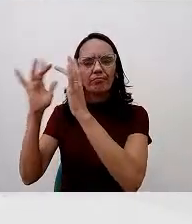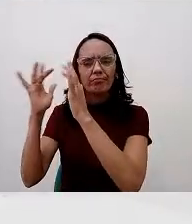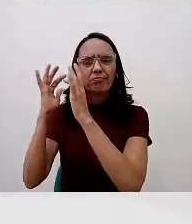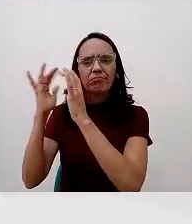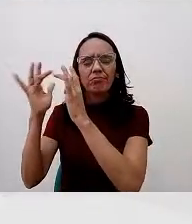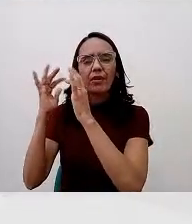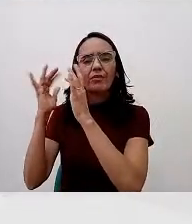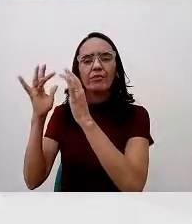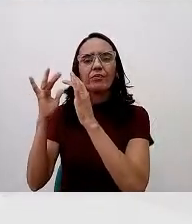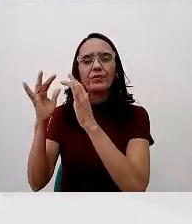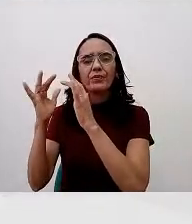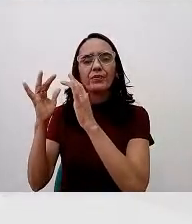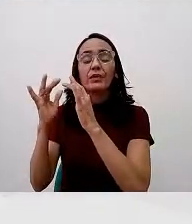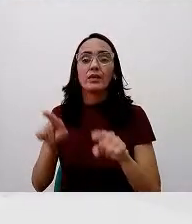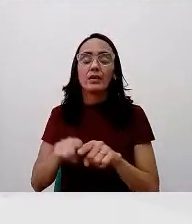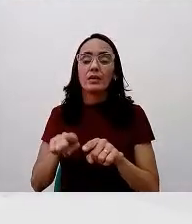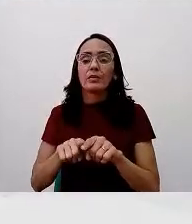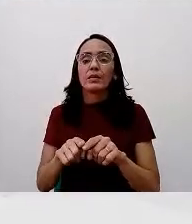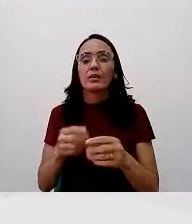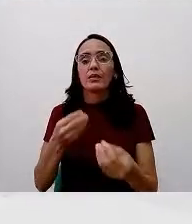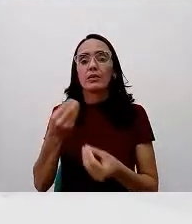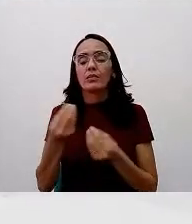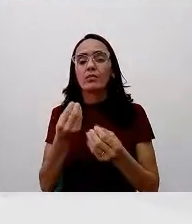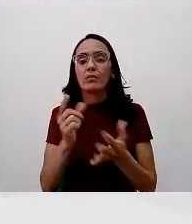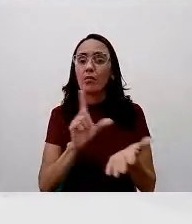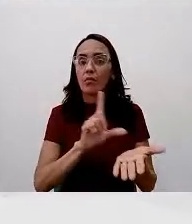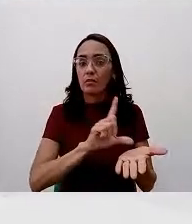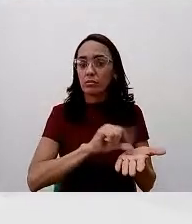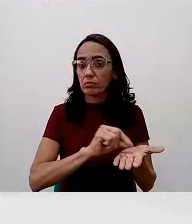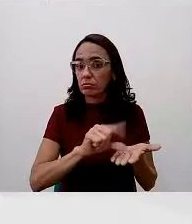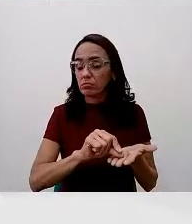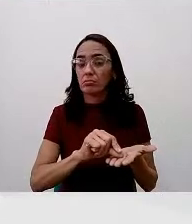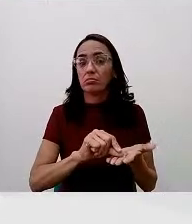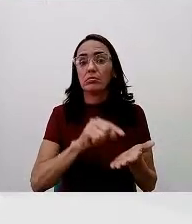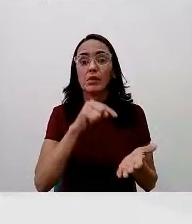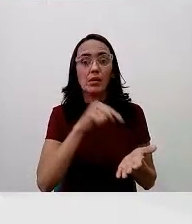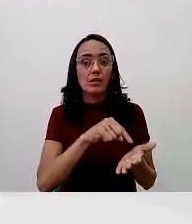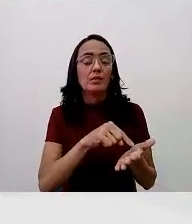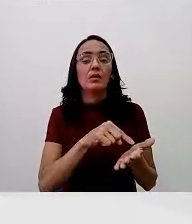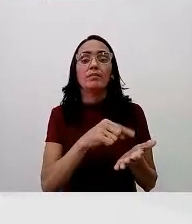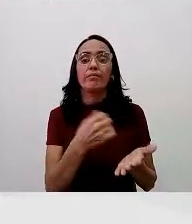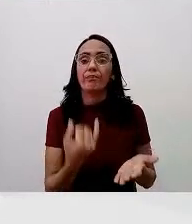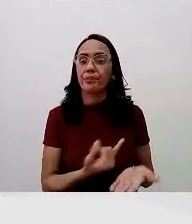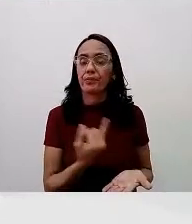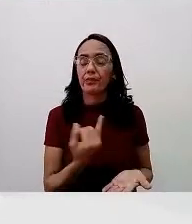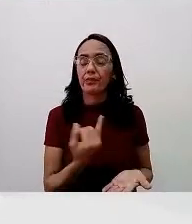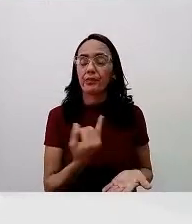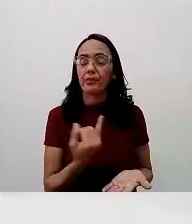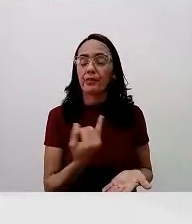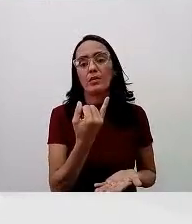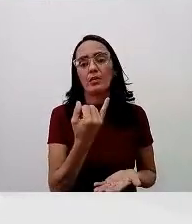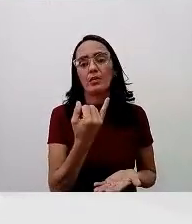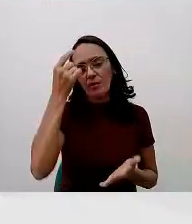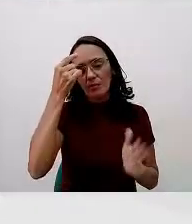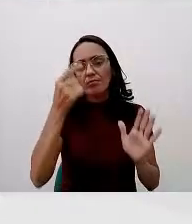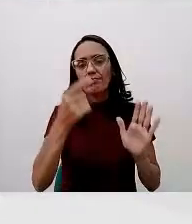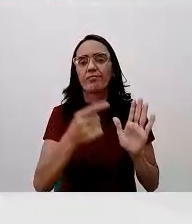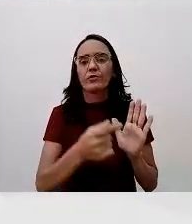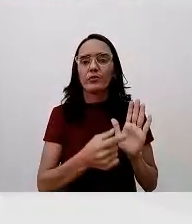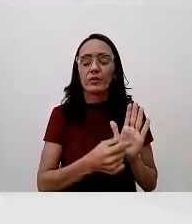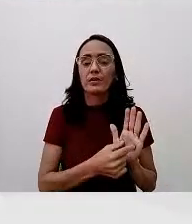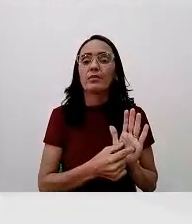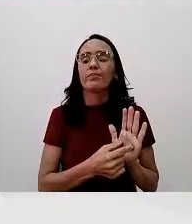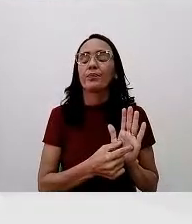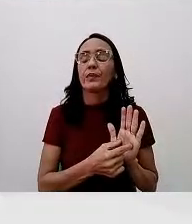nos dados fica lá nos valores dos pesos da rede neural artificial. Com o passar do tempo, algumas informações